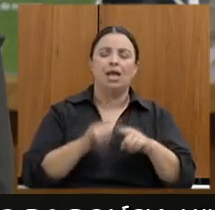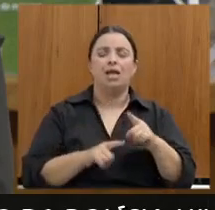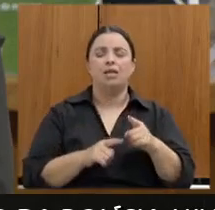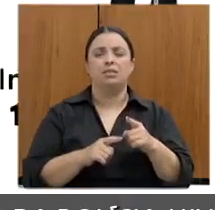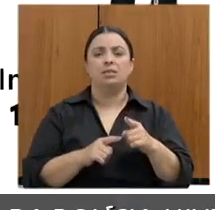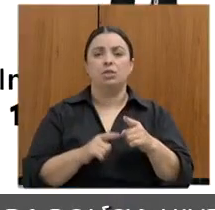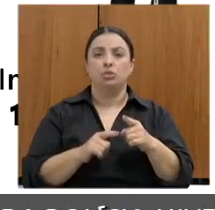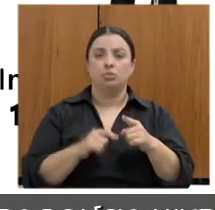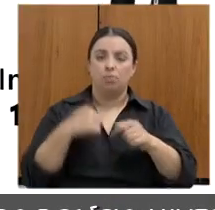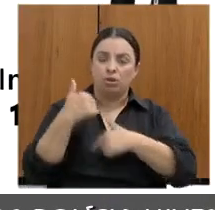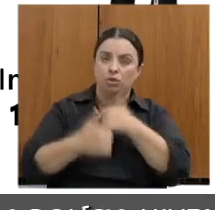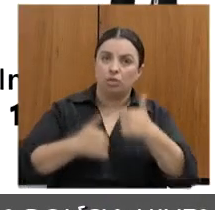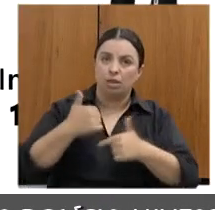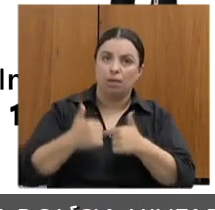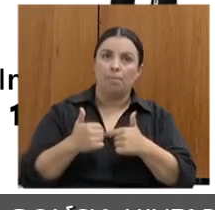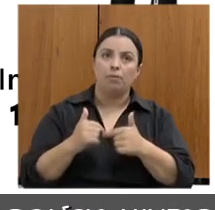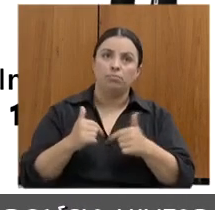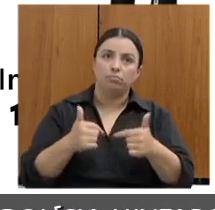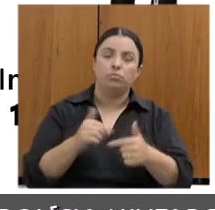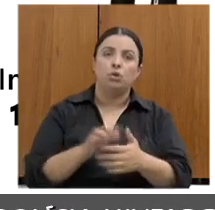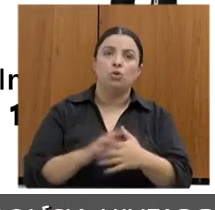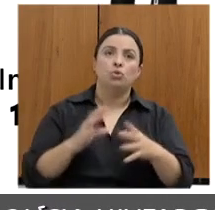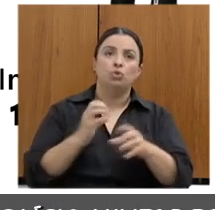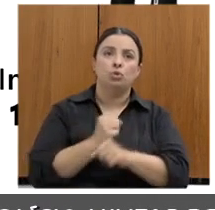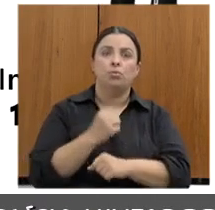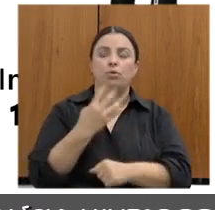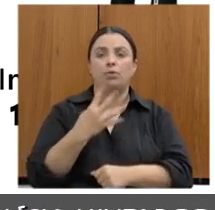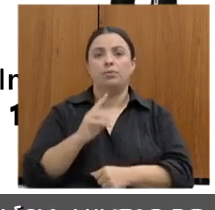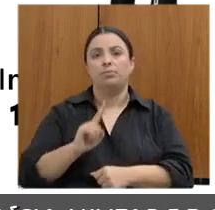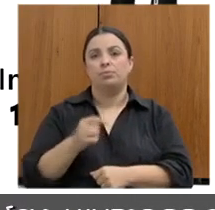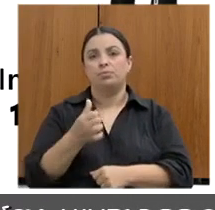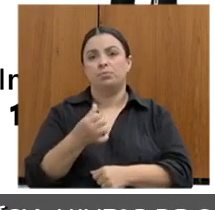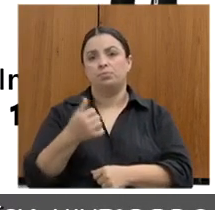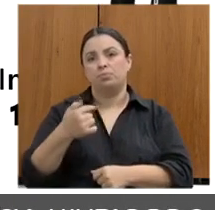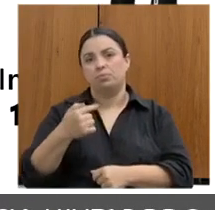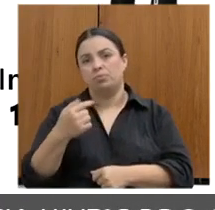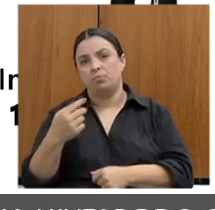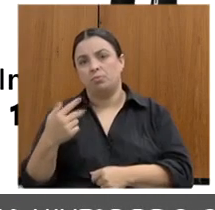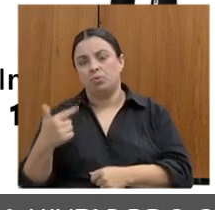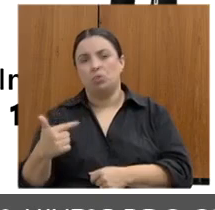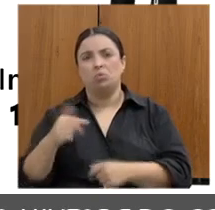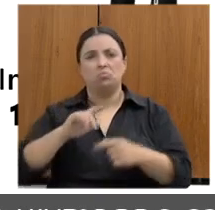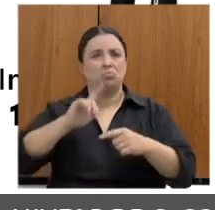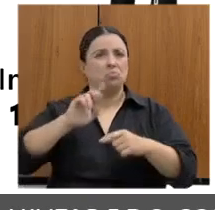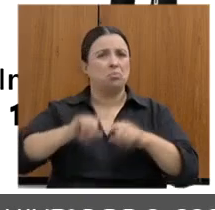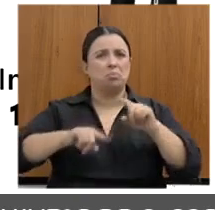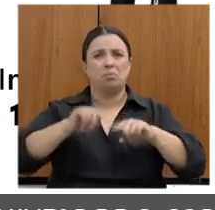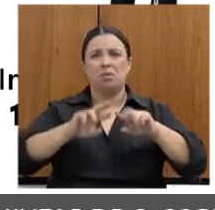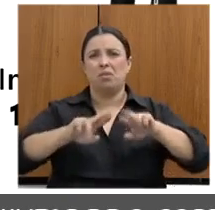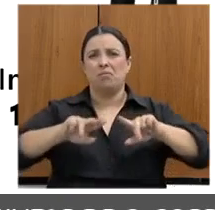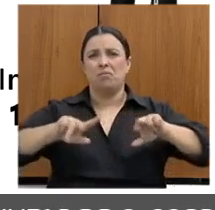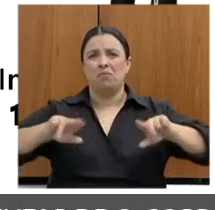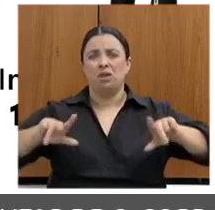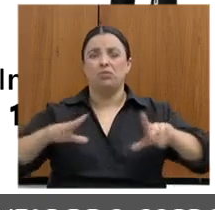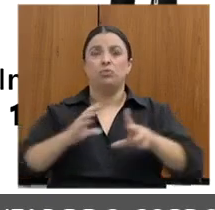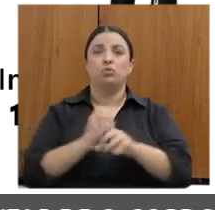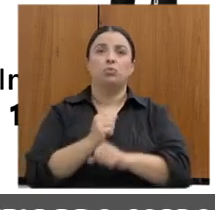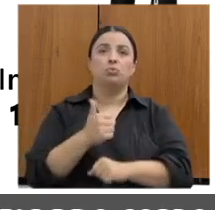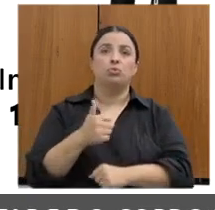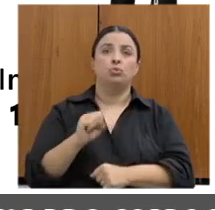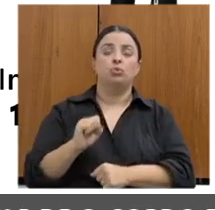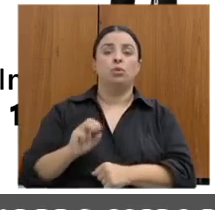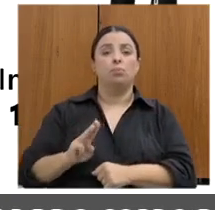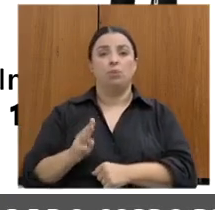472 4.672 itens diversos em um total de 18 milhões de investimento